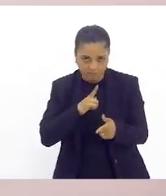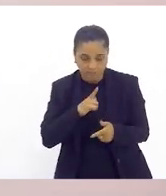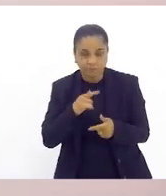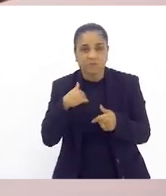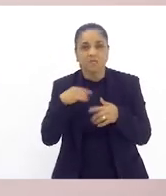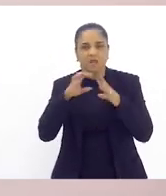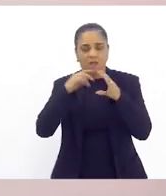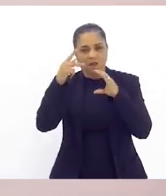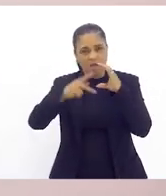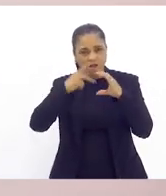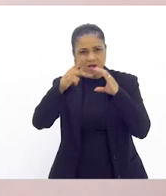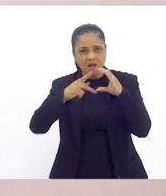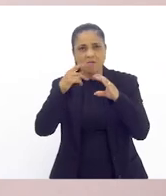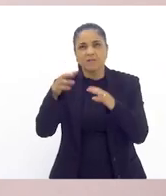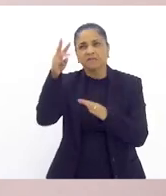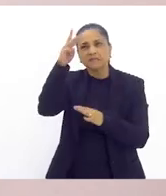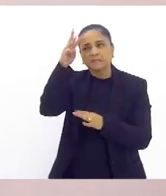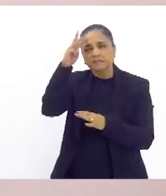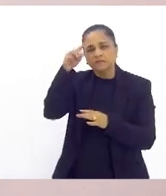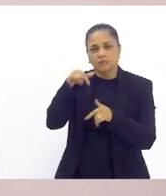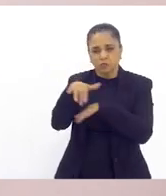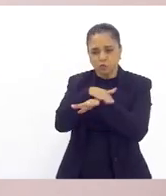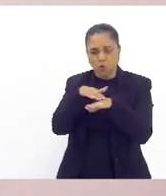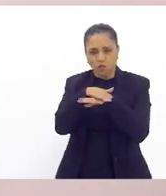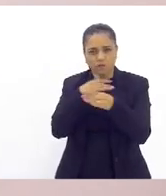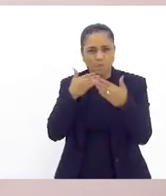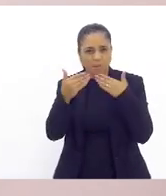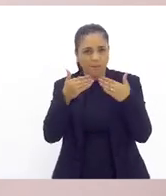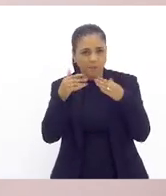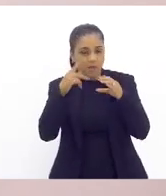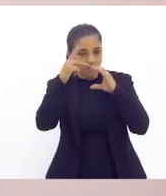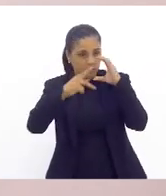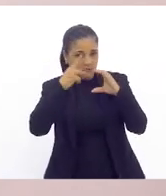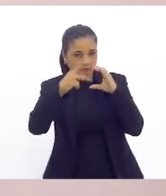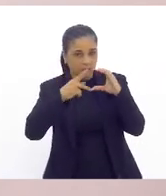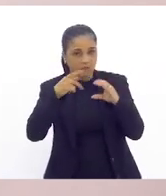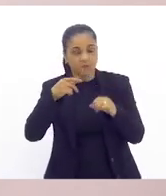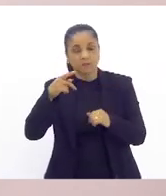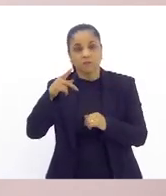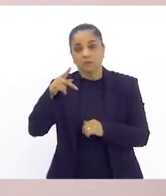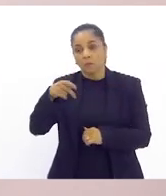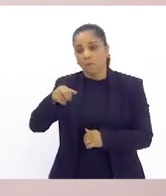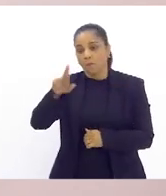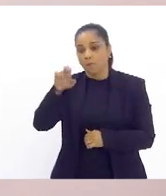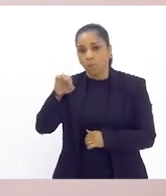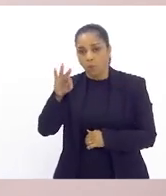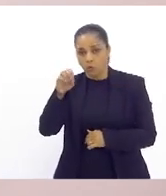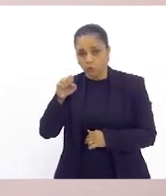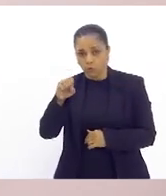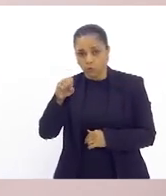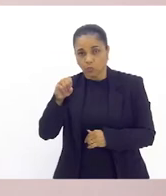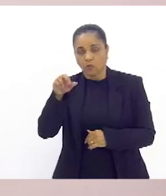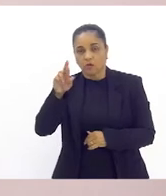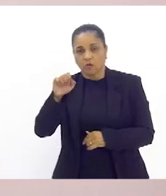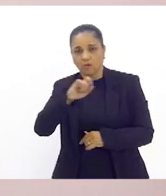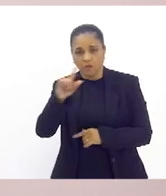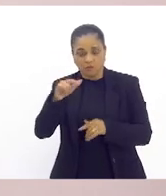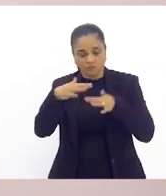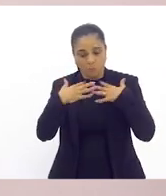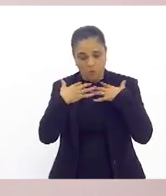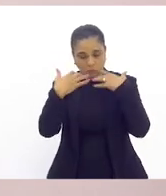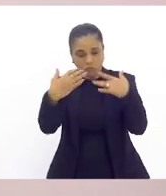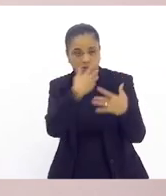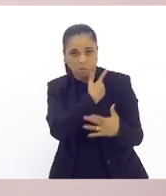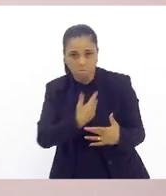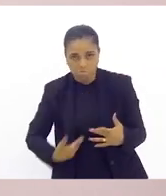Câmara depois de terça-feira que nós conversamos aqui né lá na Câmara de Vereadores de Porto Real nós tivemos uma audiência pública